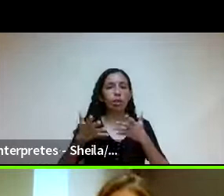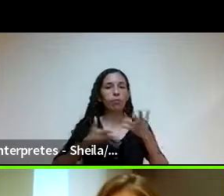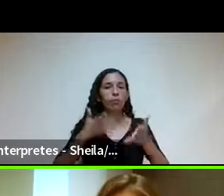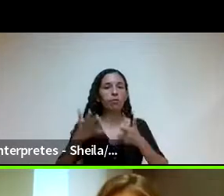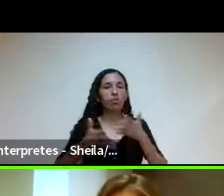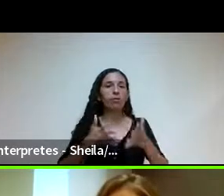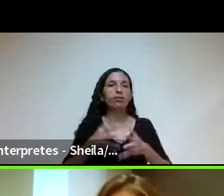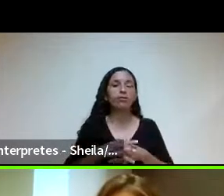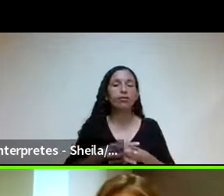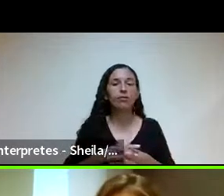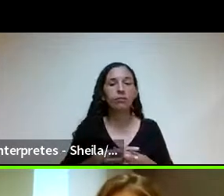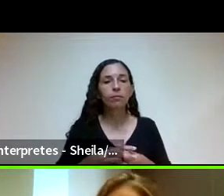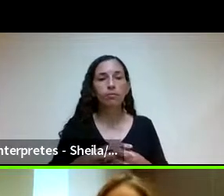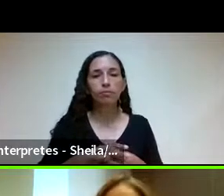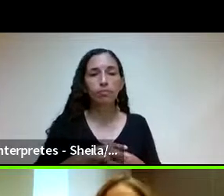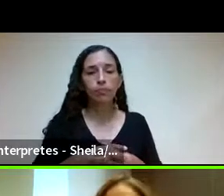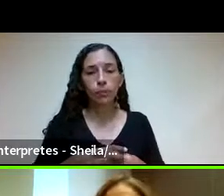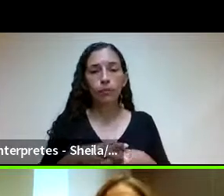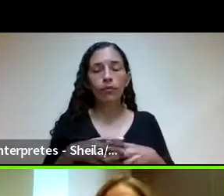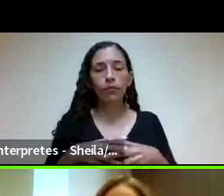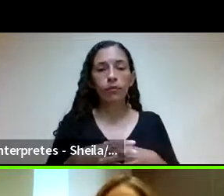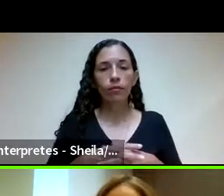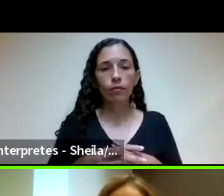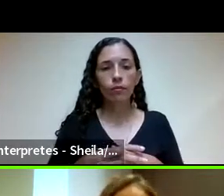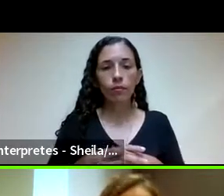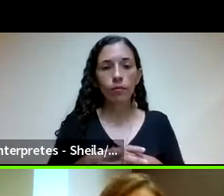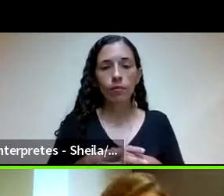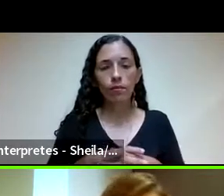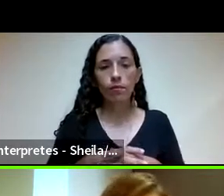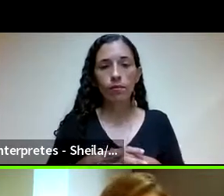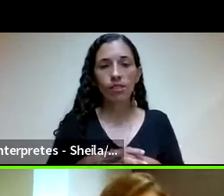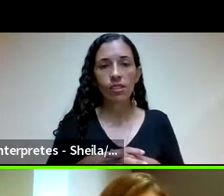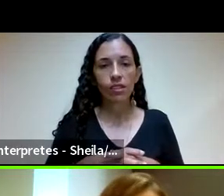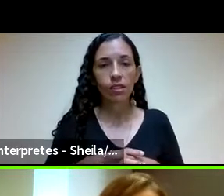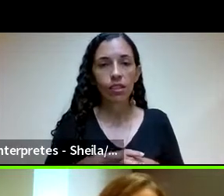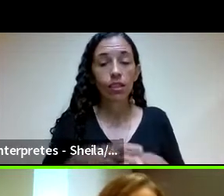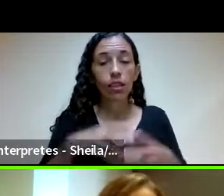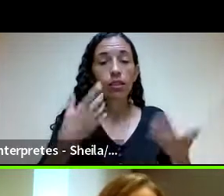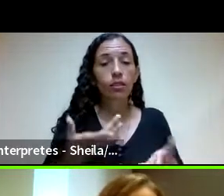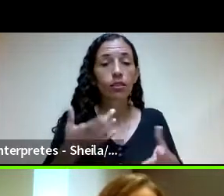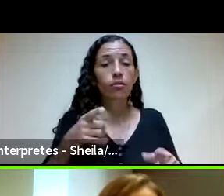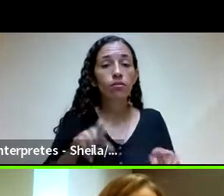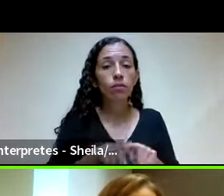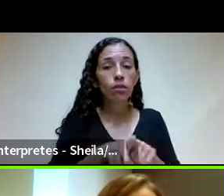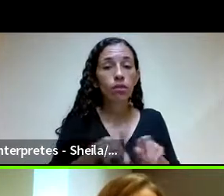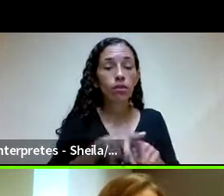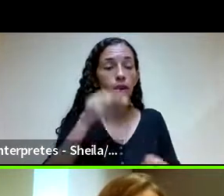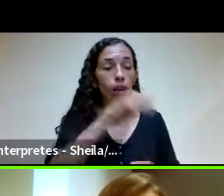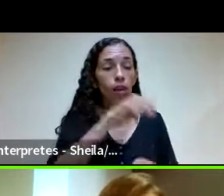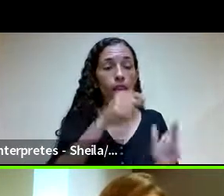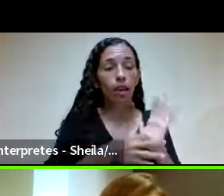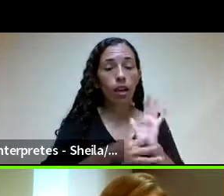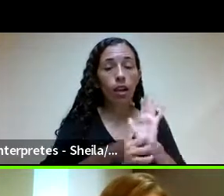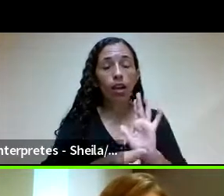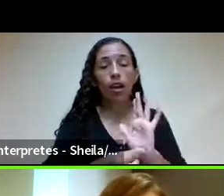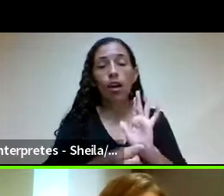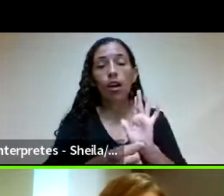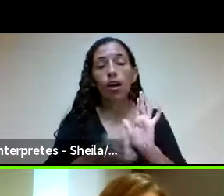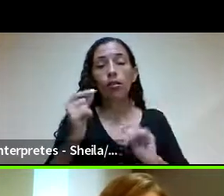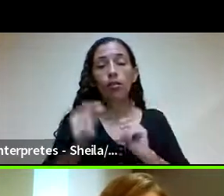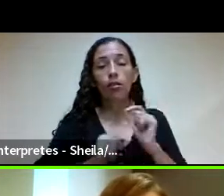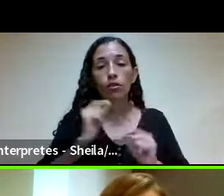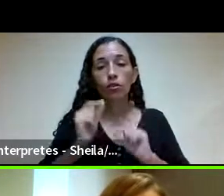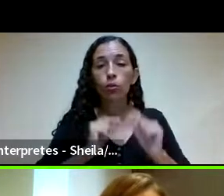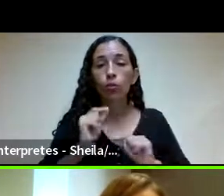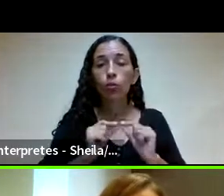ato judicial de citação e também não é a se dirigida à multa. Também argumenta com a coisa julgada, que não pode